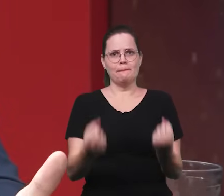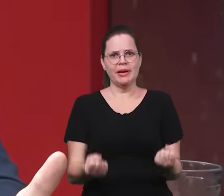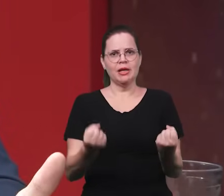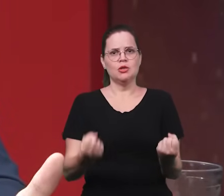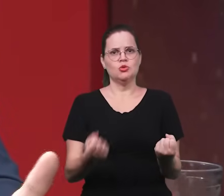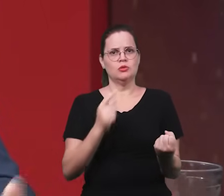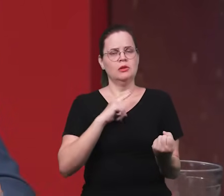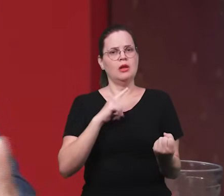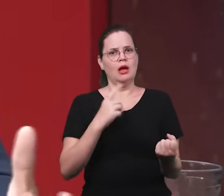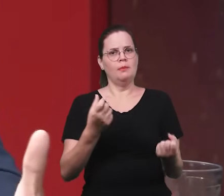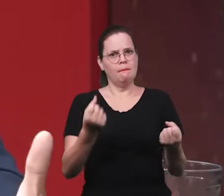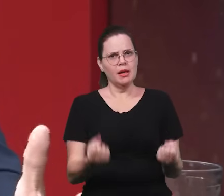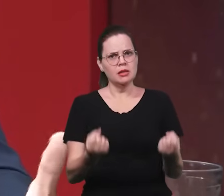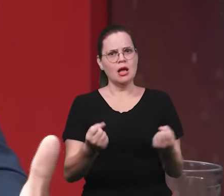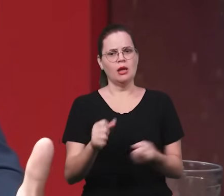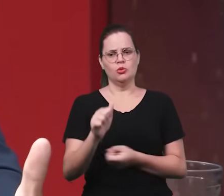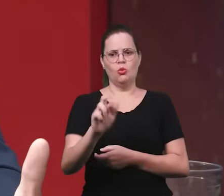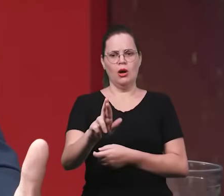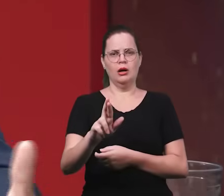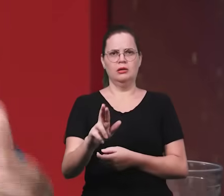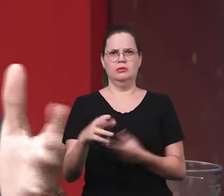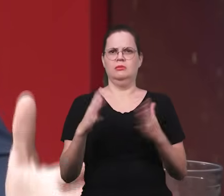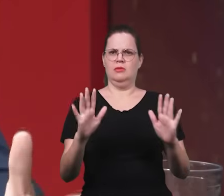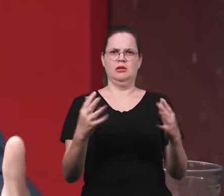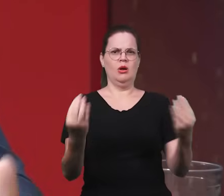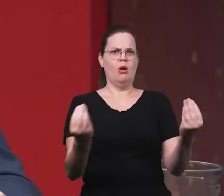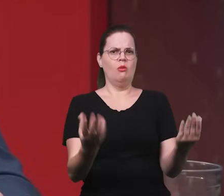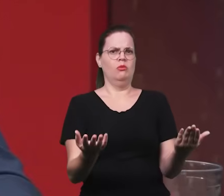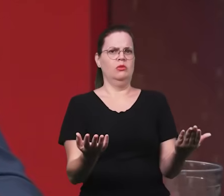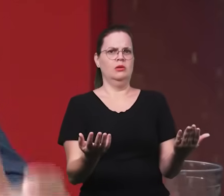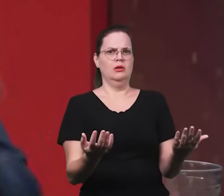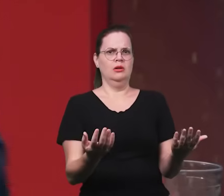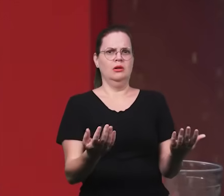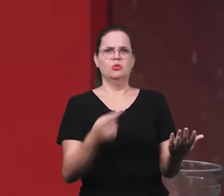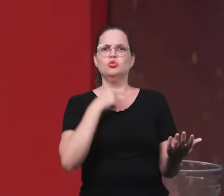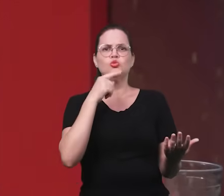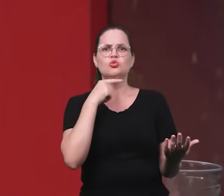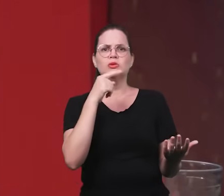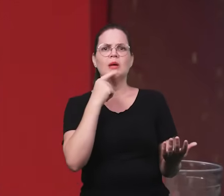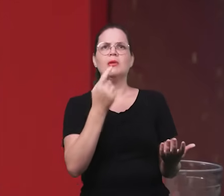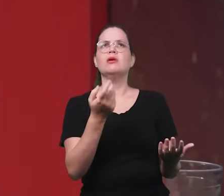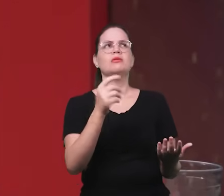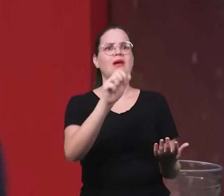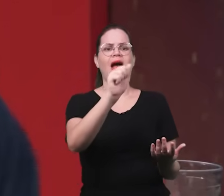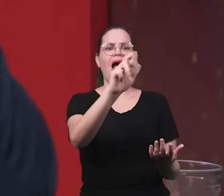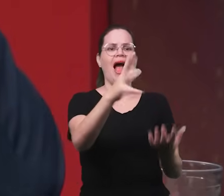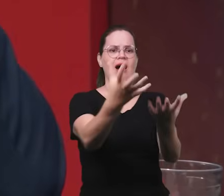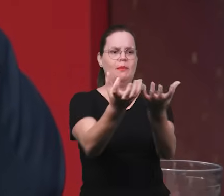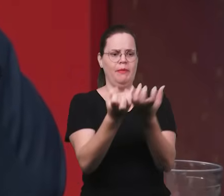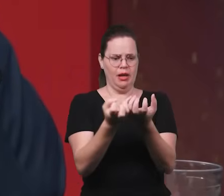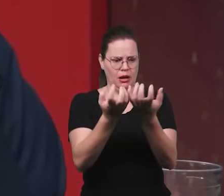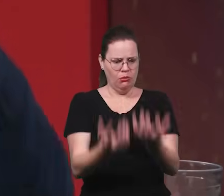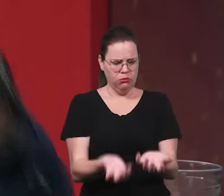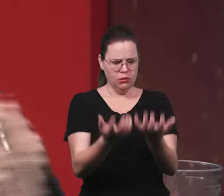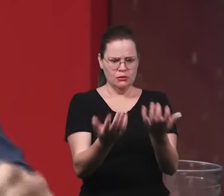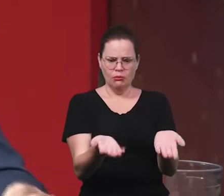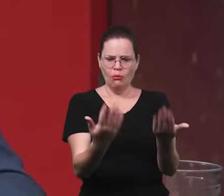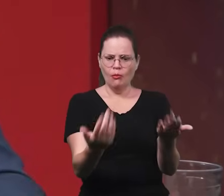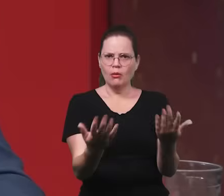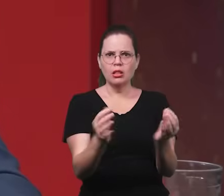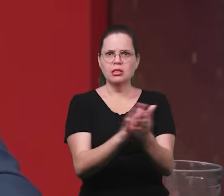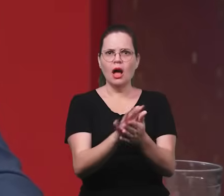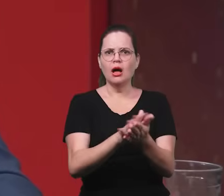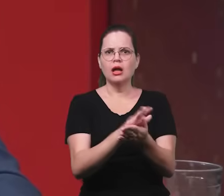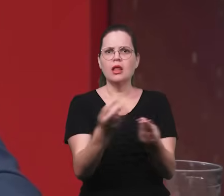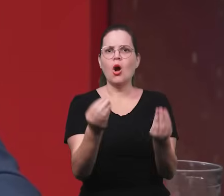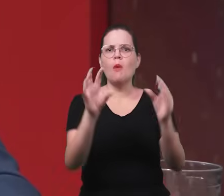peso. Porque como que nós não sentimos? Eu não posso pegar um pouquinho de ar aqui e pesar, né? Então,